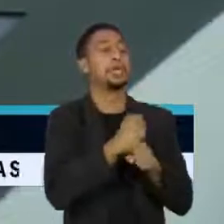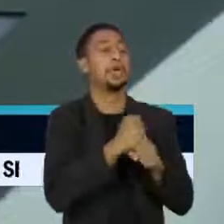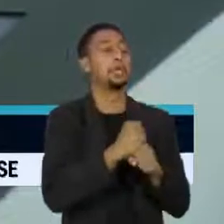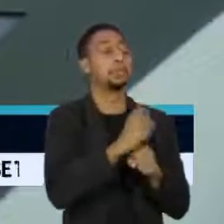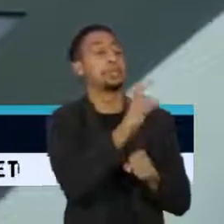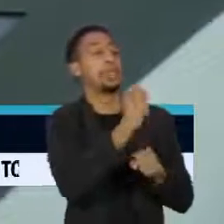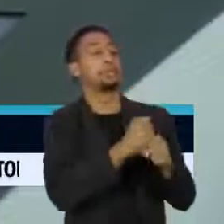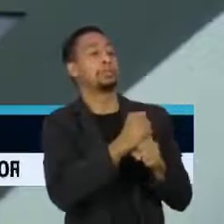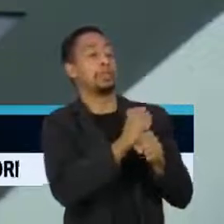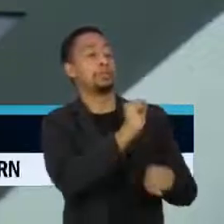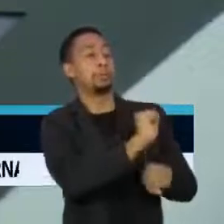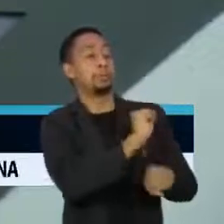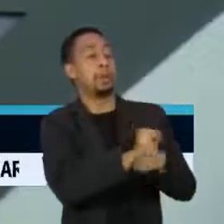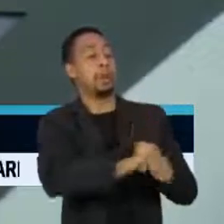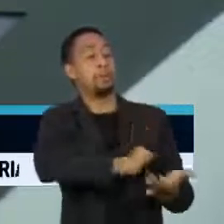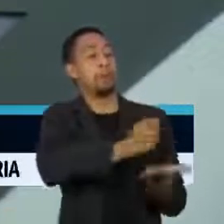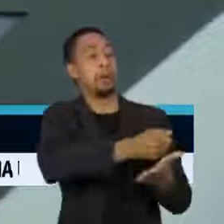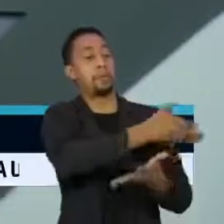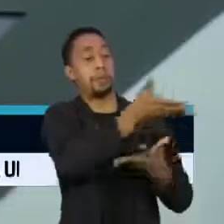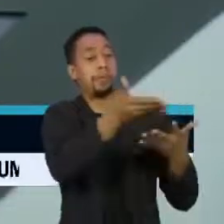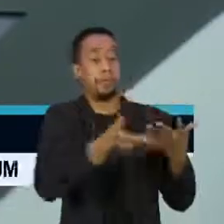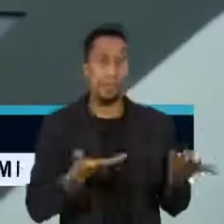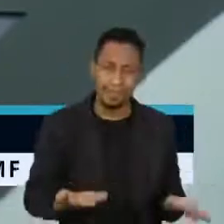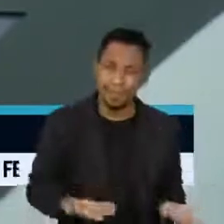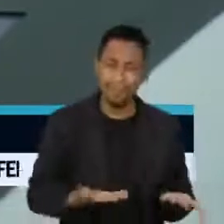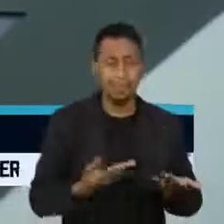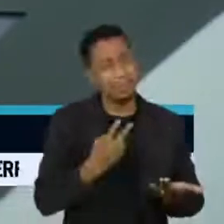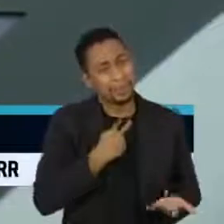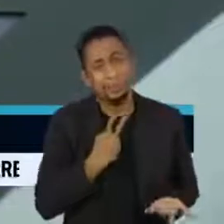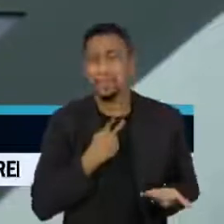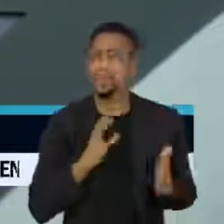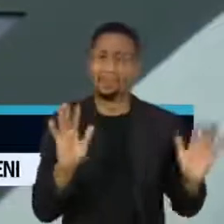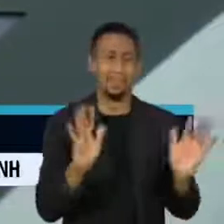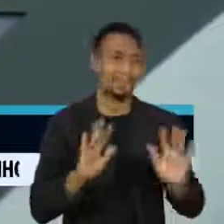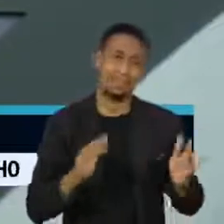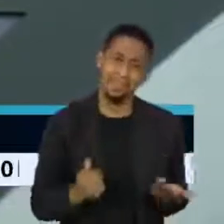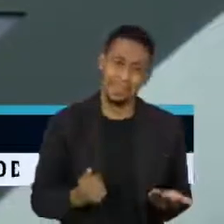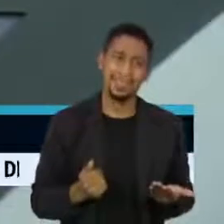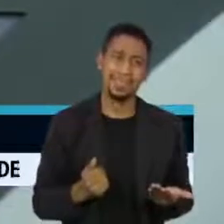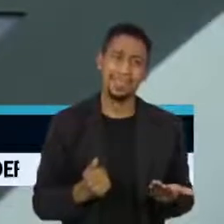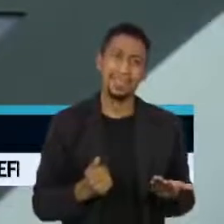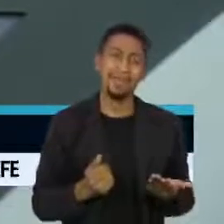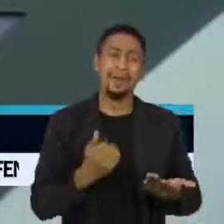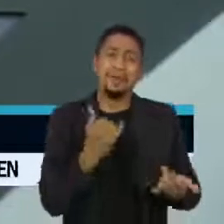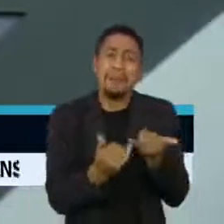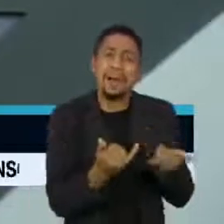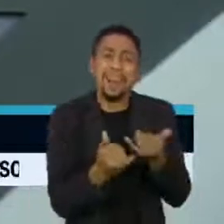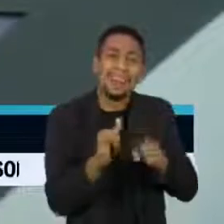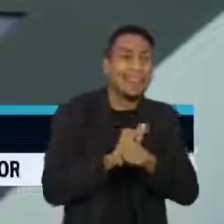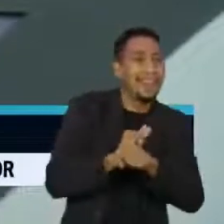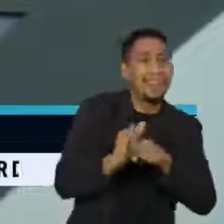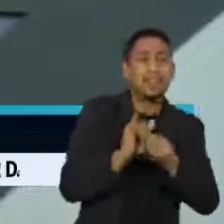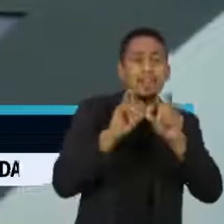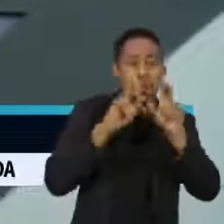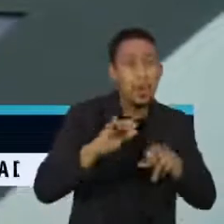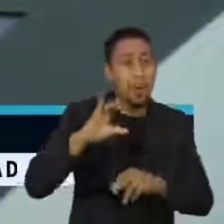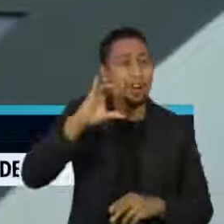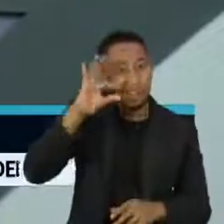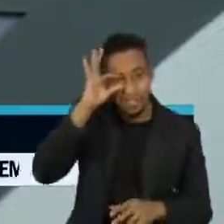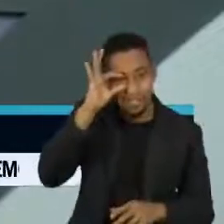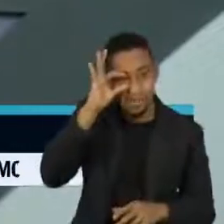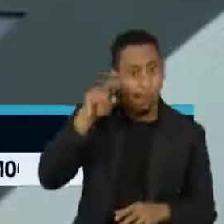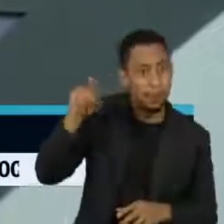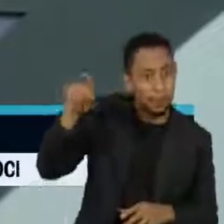estamos respeito à lei inclusive lá vai vai aparecer um pacotaço igual a de uma vez que é uma